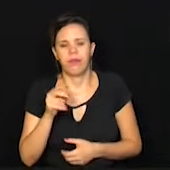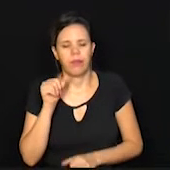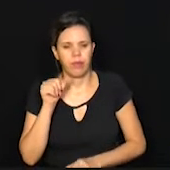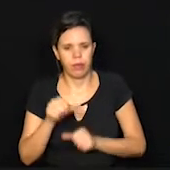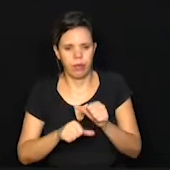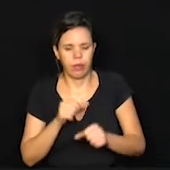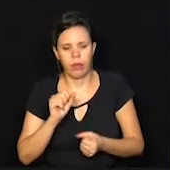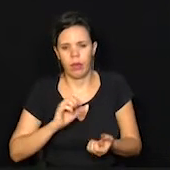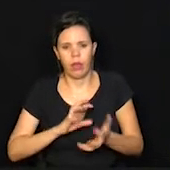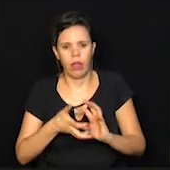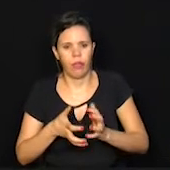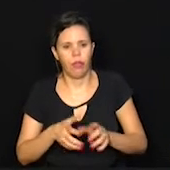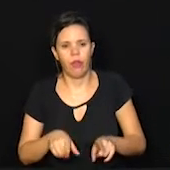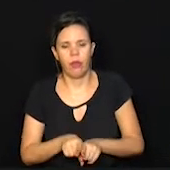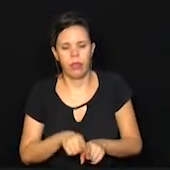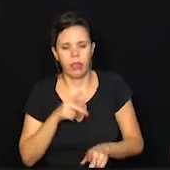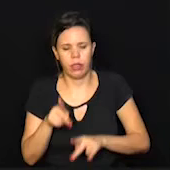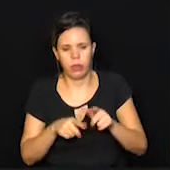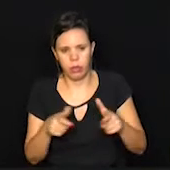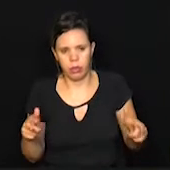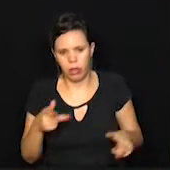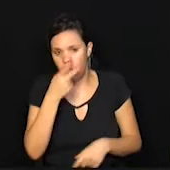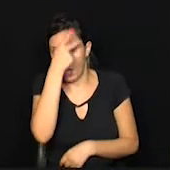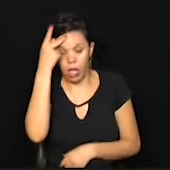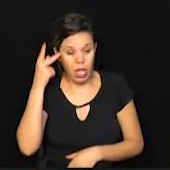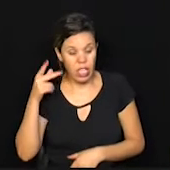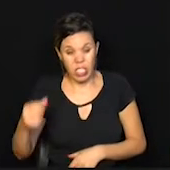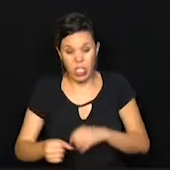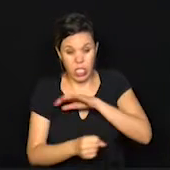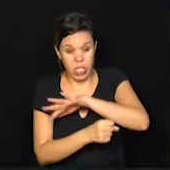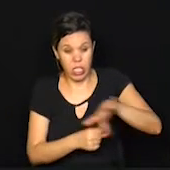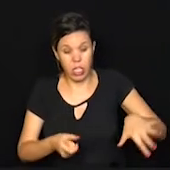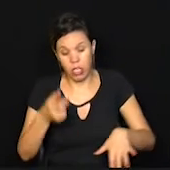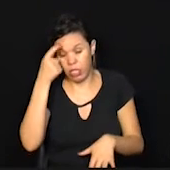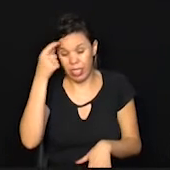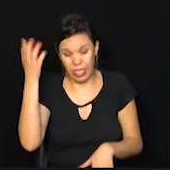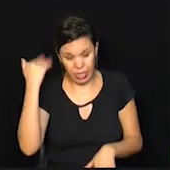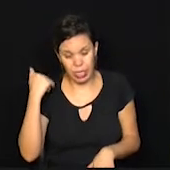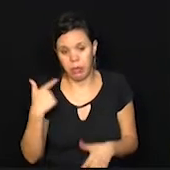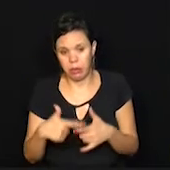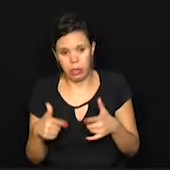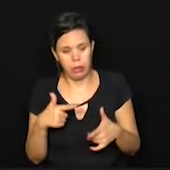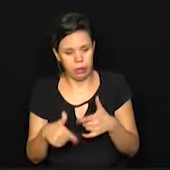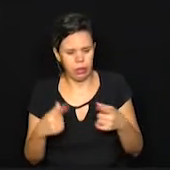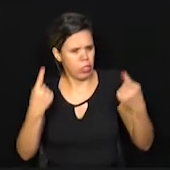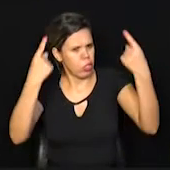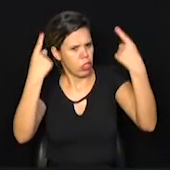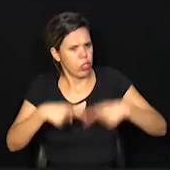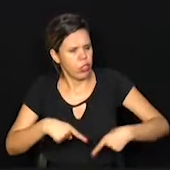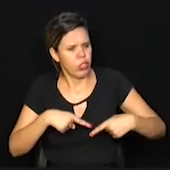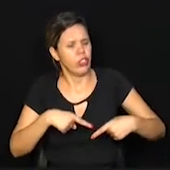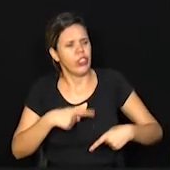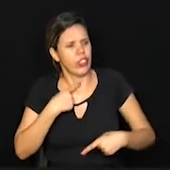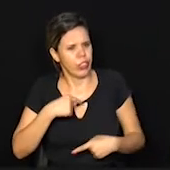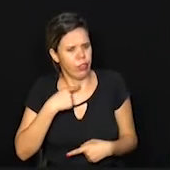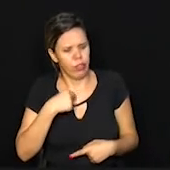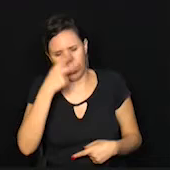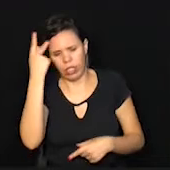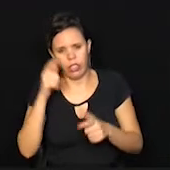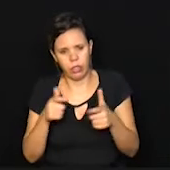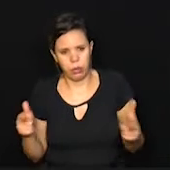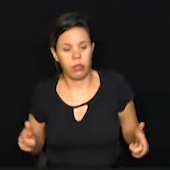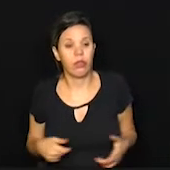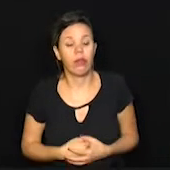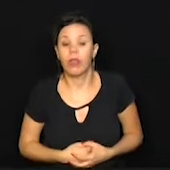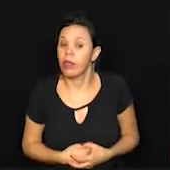reformas populares os golpistas são total consciência de que eles estavam indo contra a vontade da maioria do